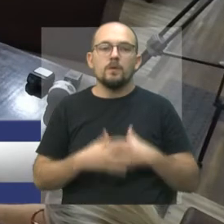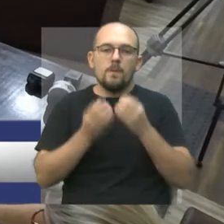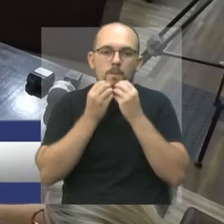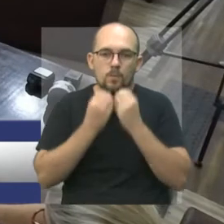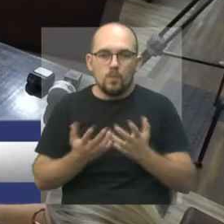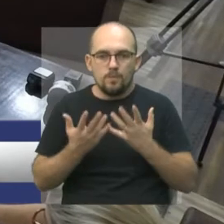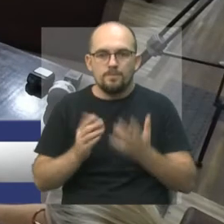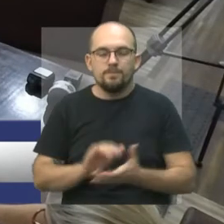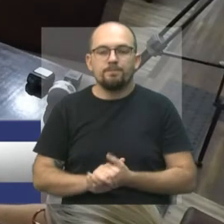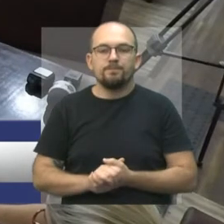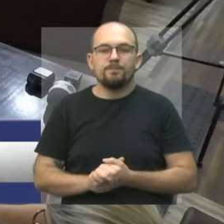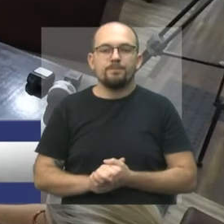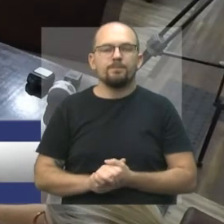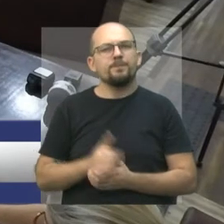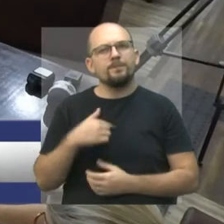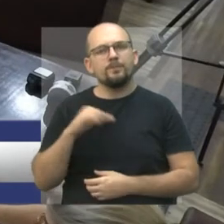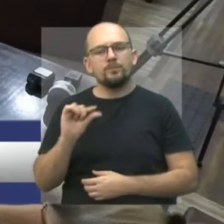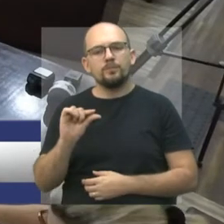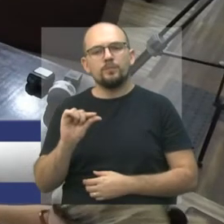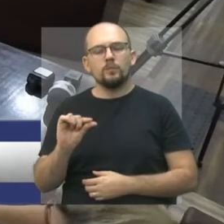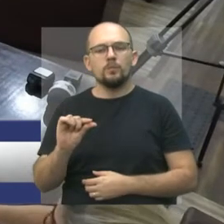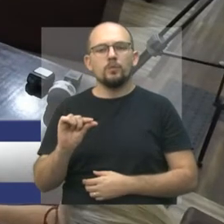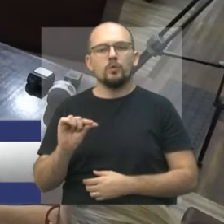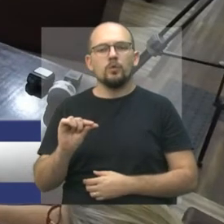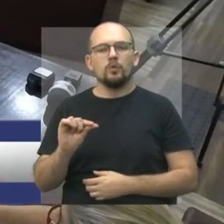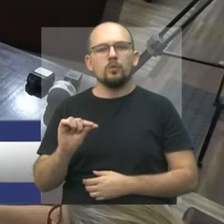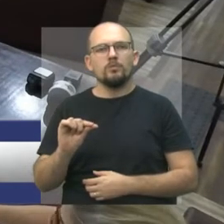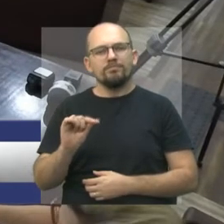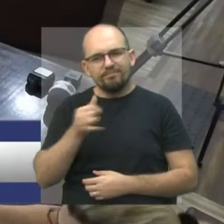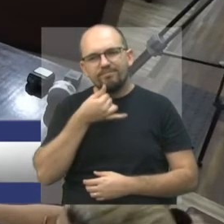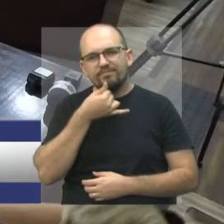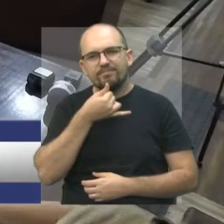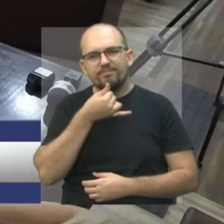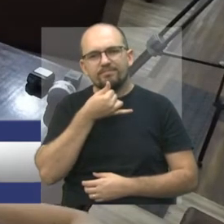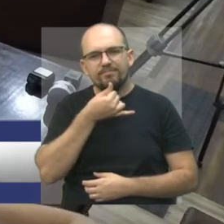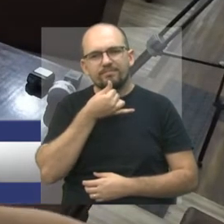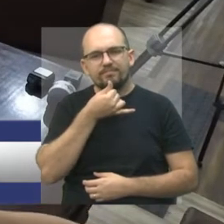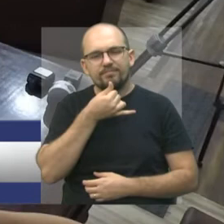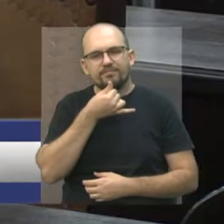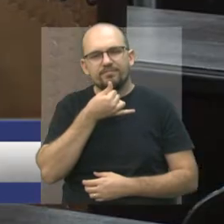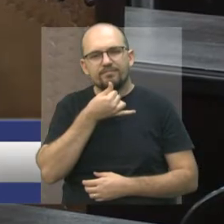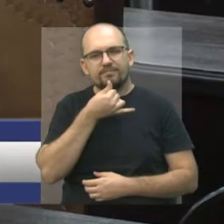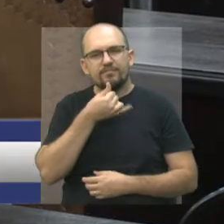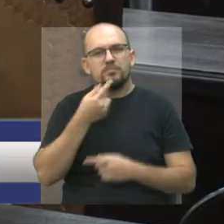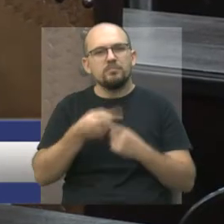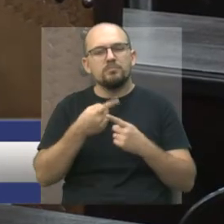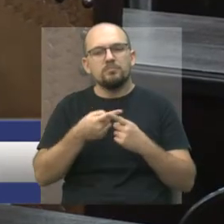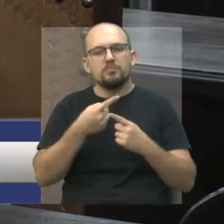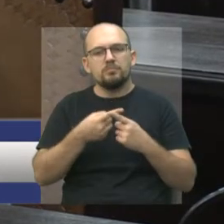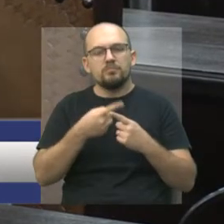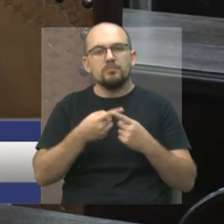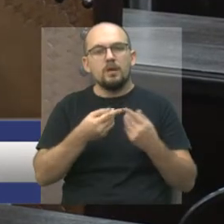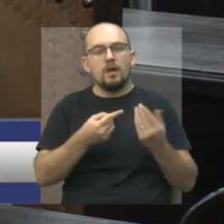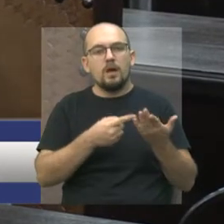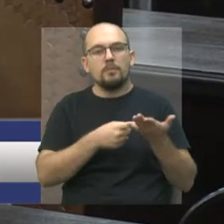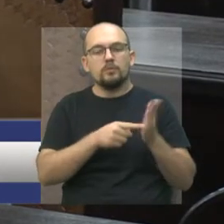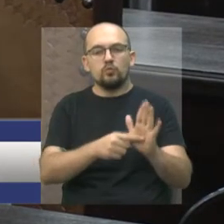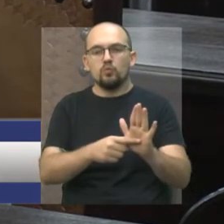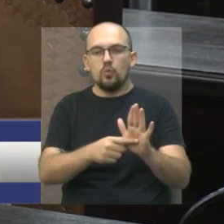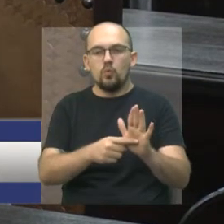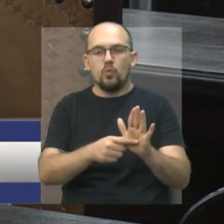a gente fica um pouco chateado porque foram apresentadas